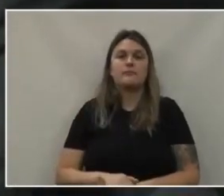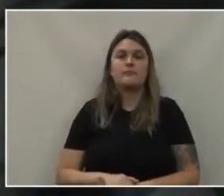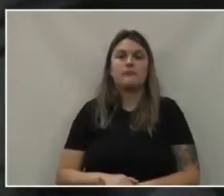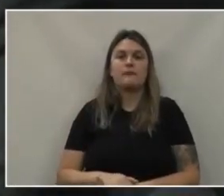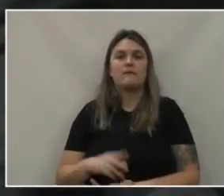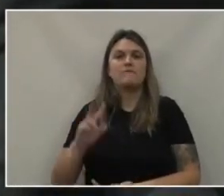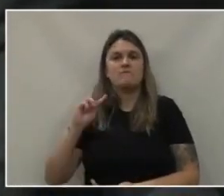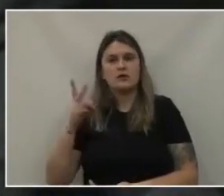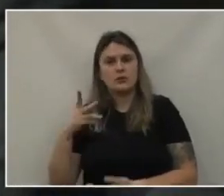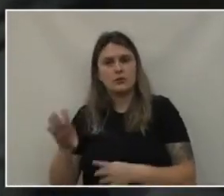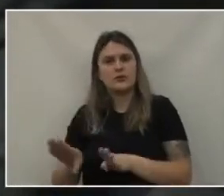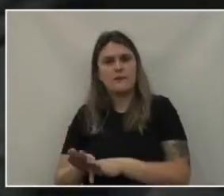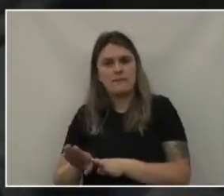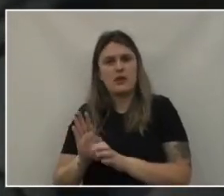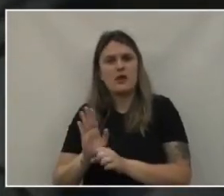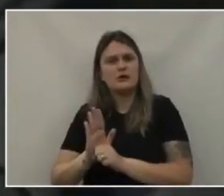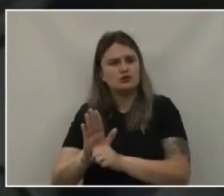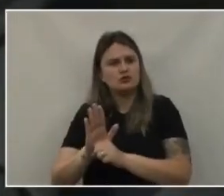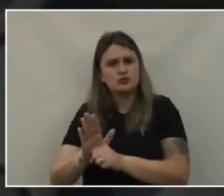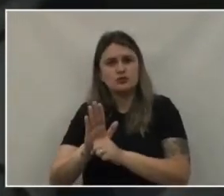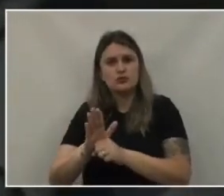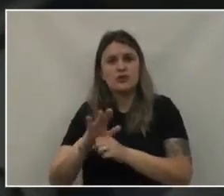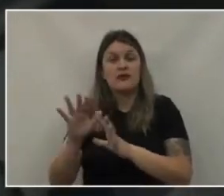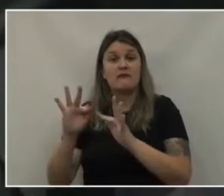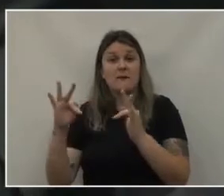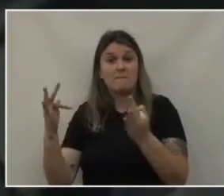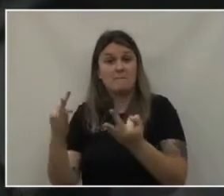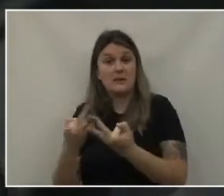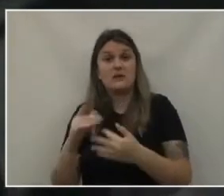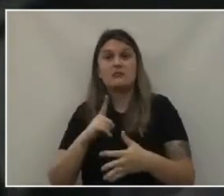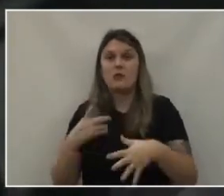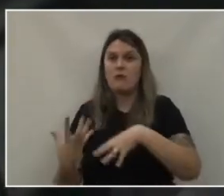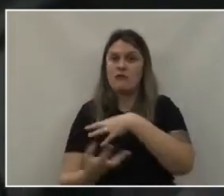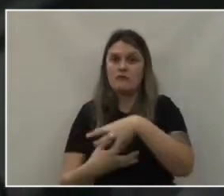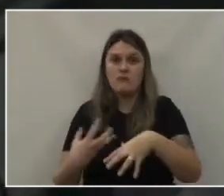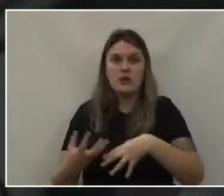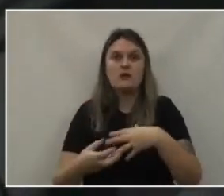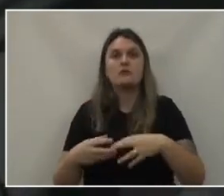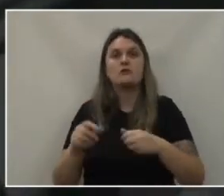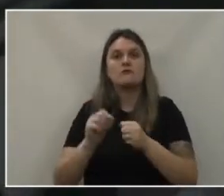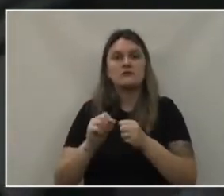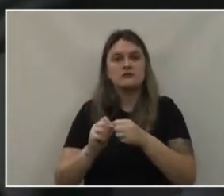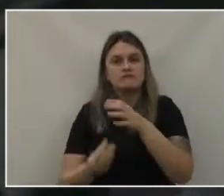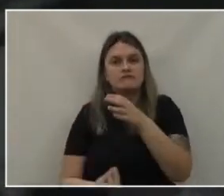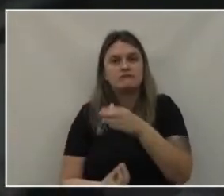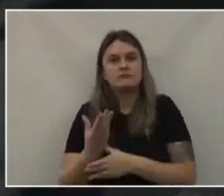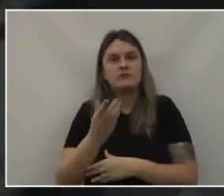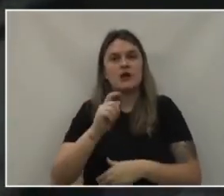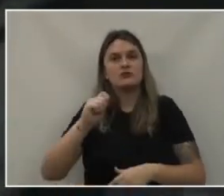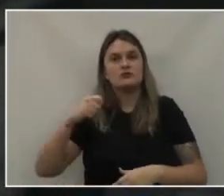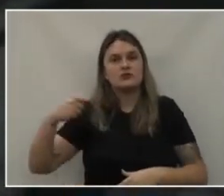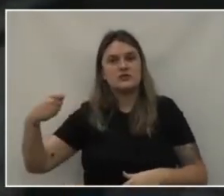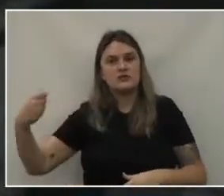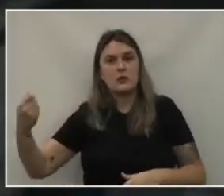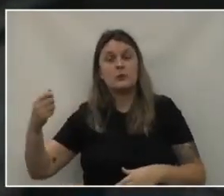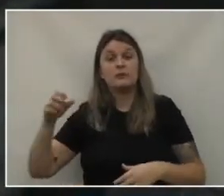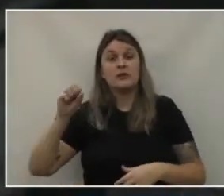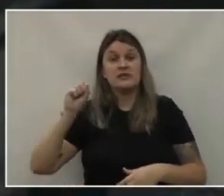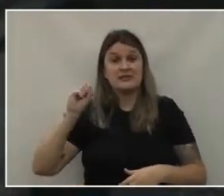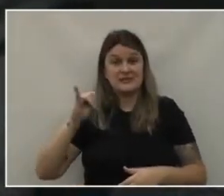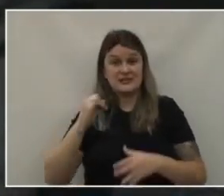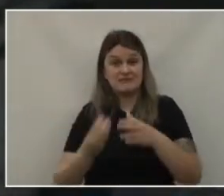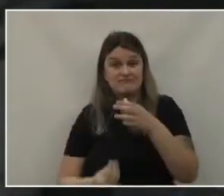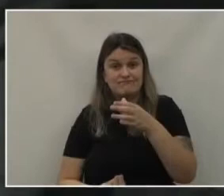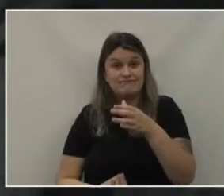vereador também tem ajudado bastante, os pais estão se movimentando para fazer a associação. E tendo essa